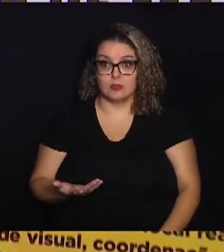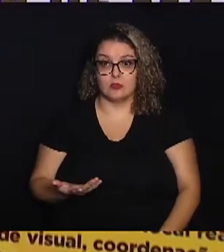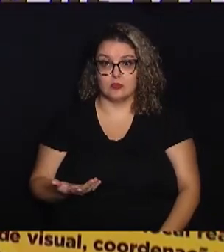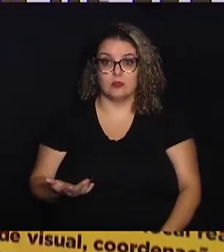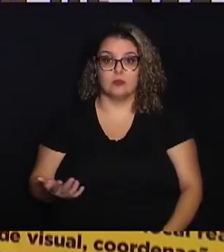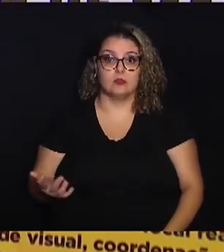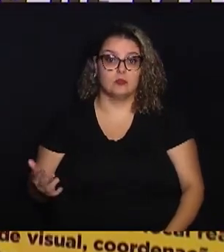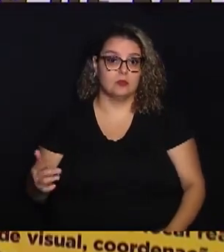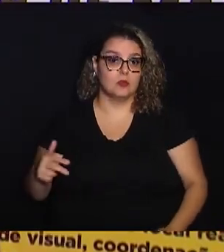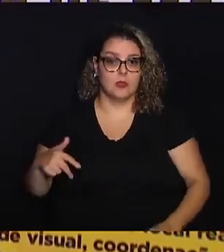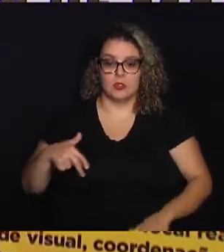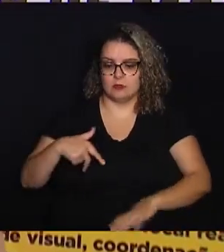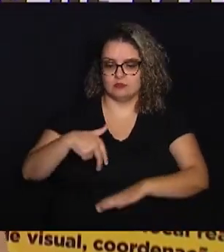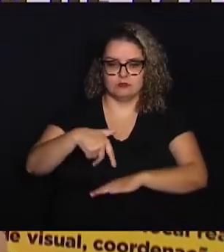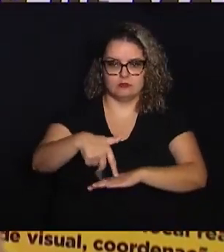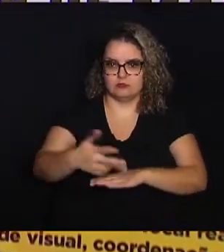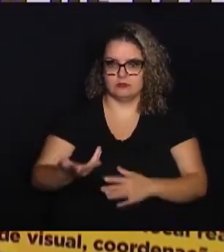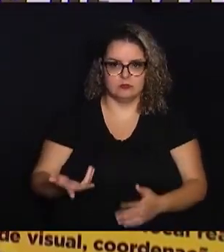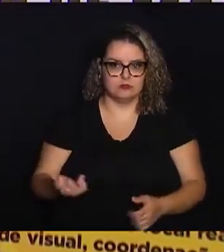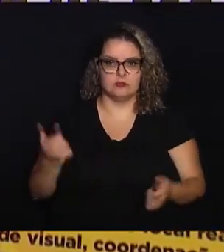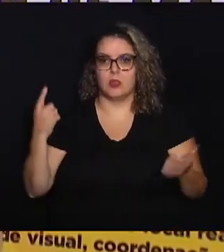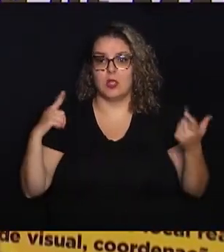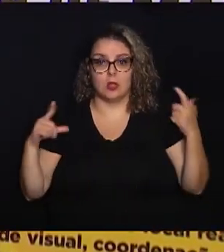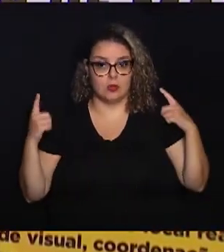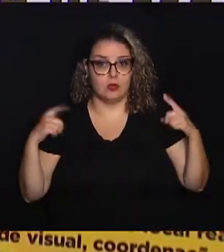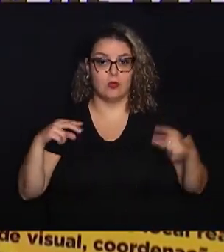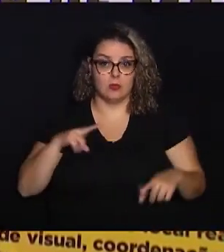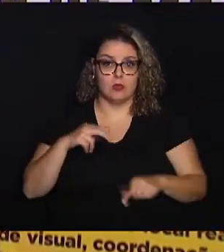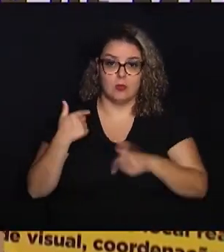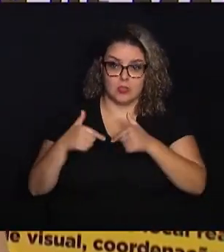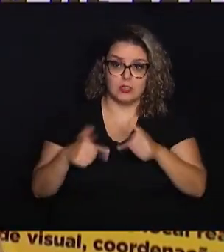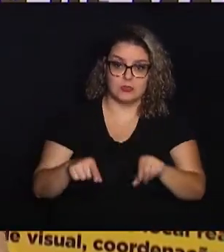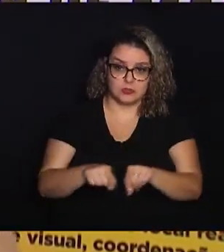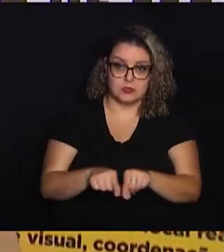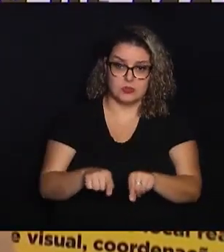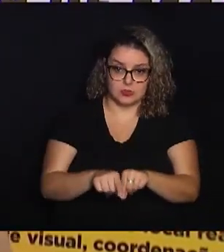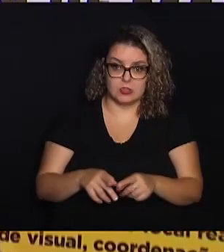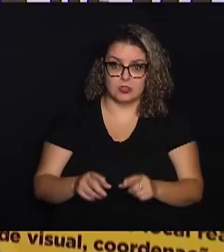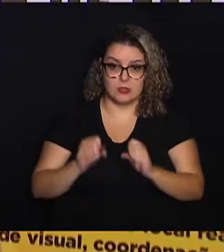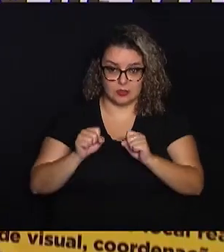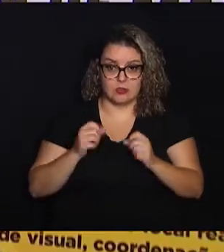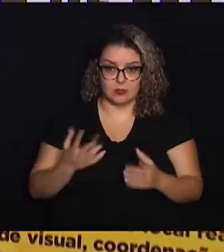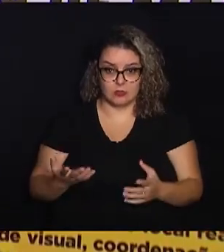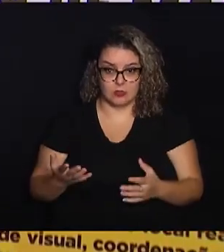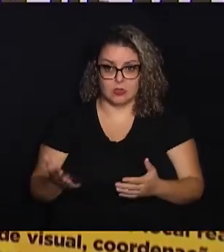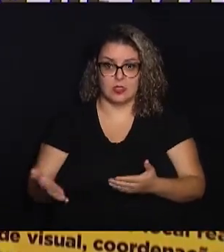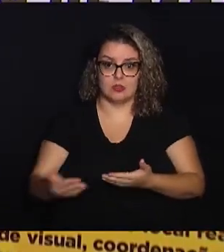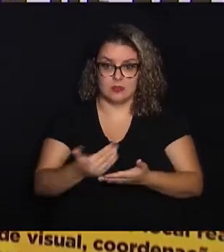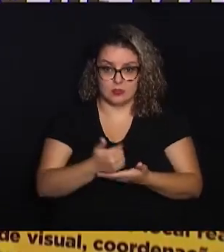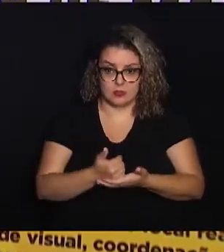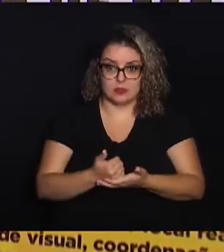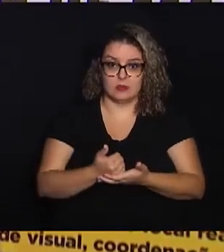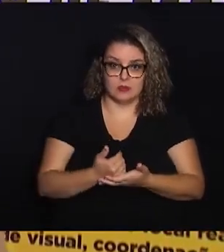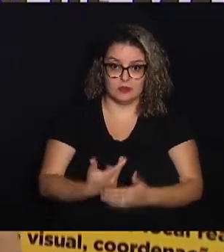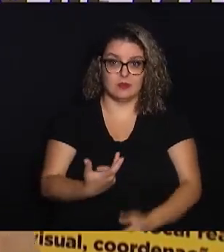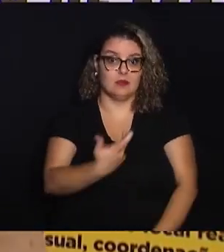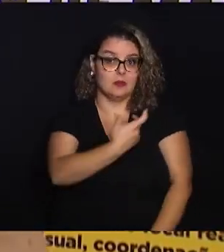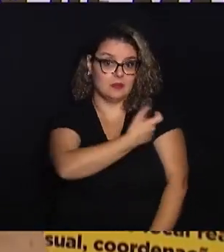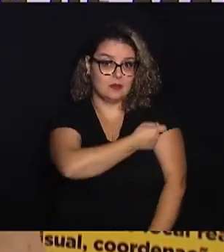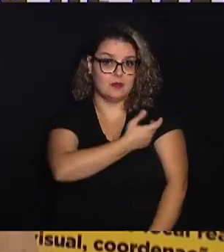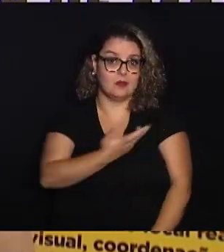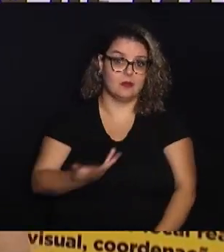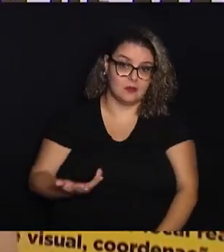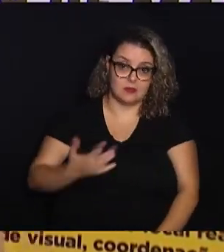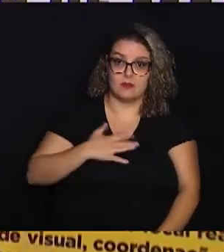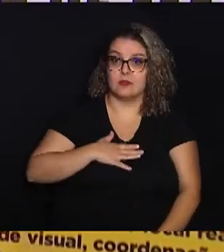você está de lazer ou até de trabalho mesmo e poder ser abordada para ganhar uma vacina, para mim